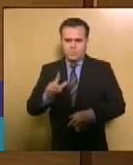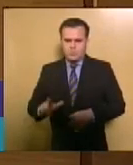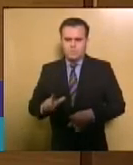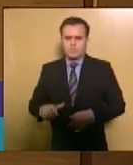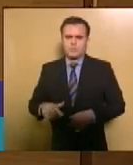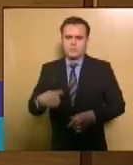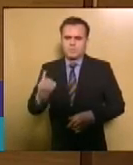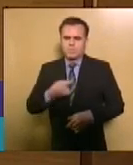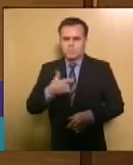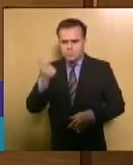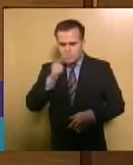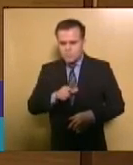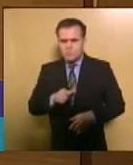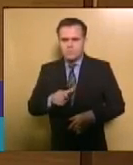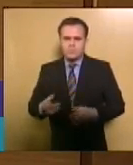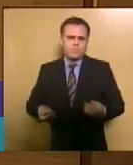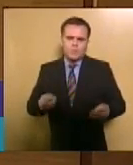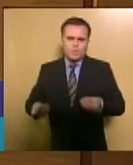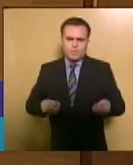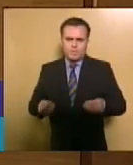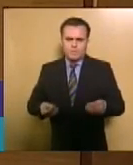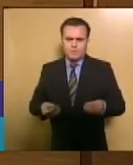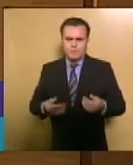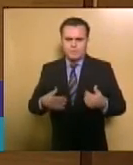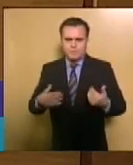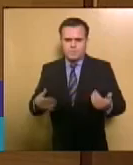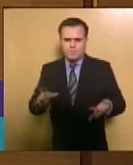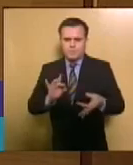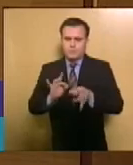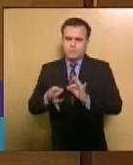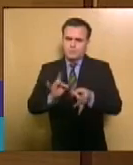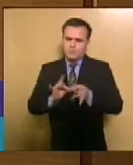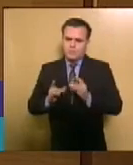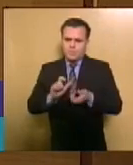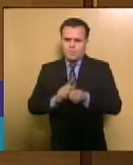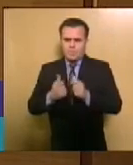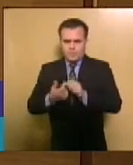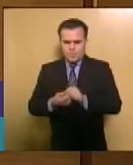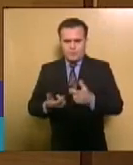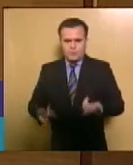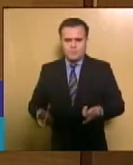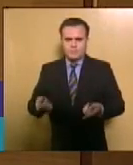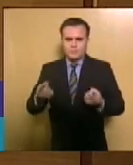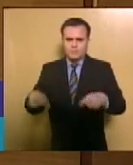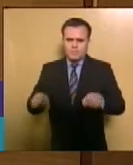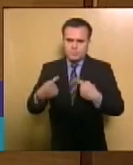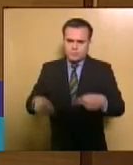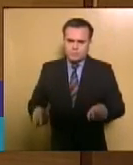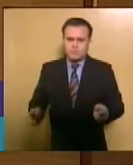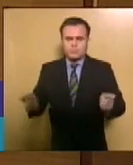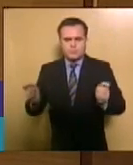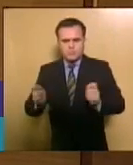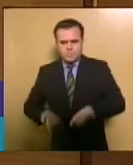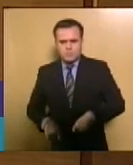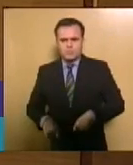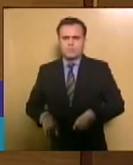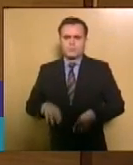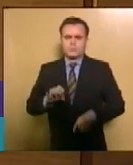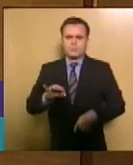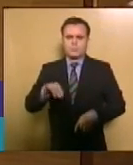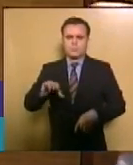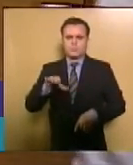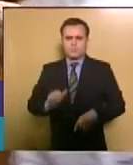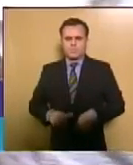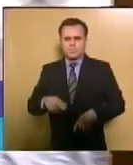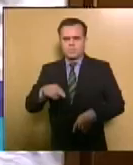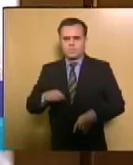conseguimos através da das das oficinas de arte de música de empoderamento de estética Negra